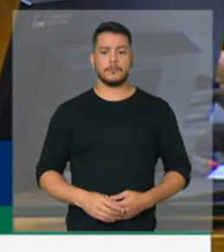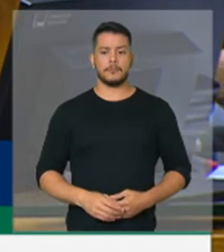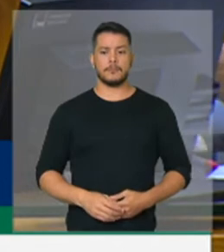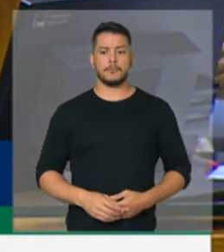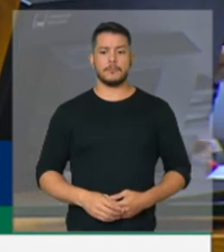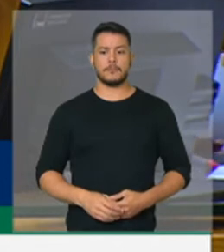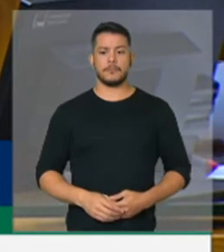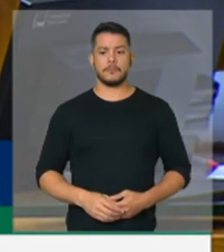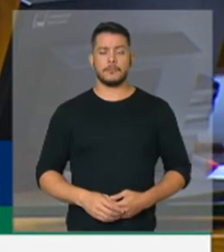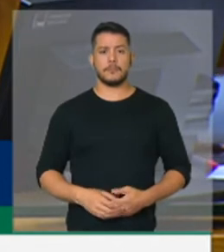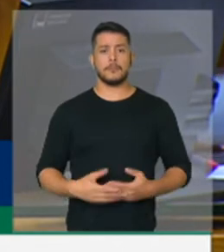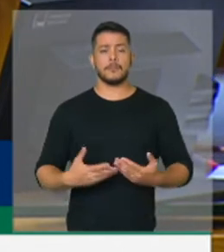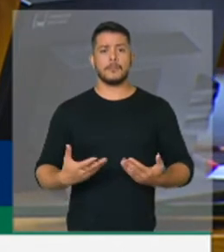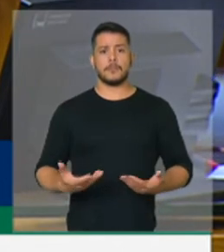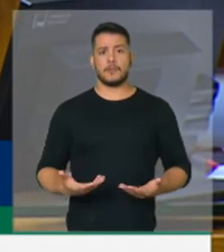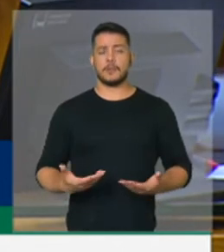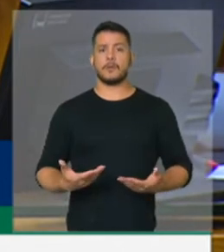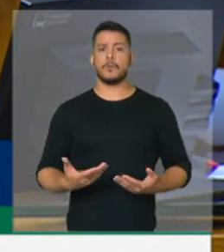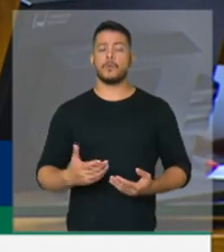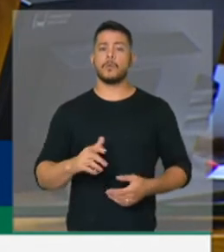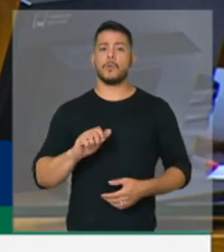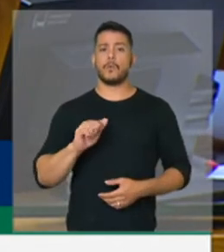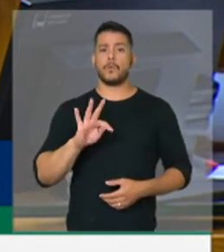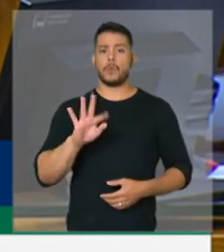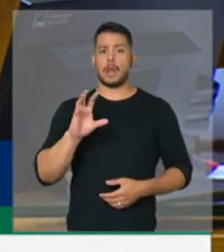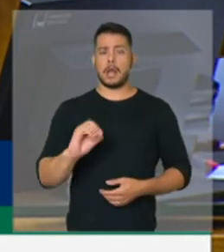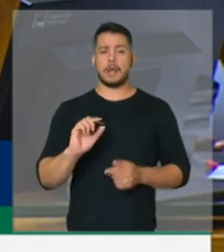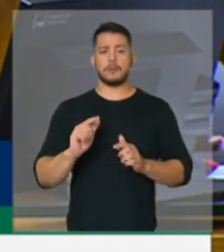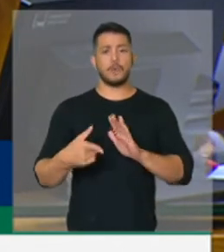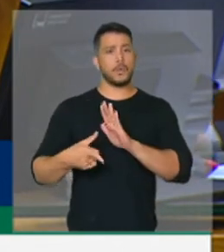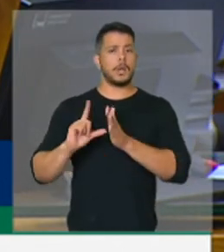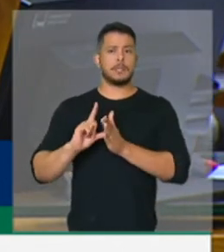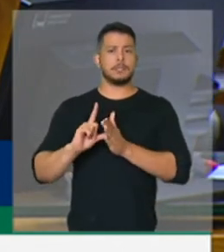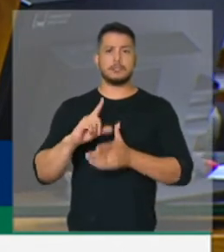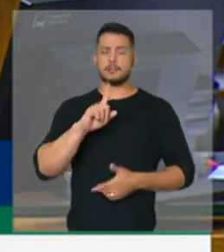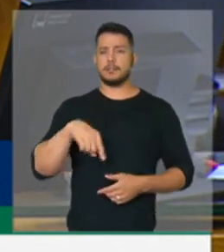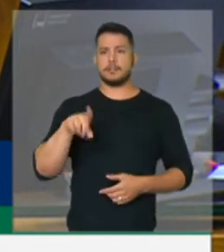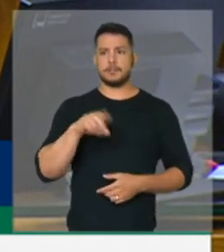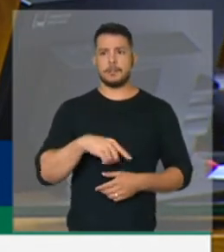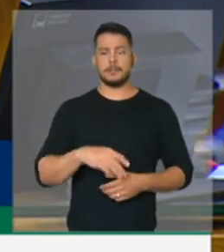Fica desconsiderada o ato anterior.